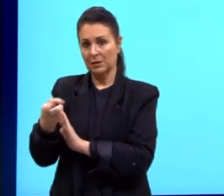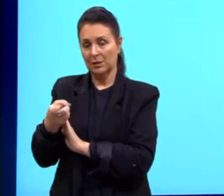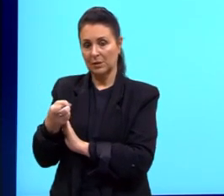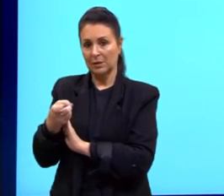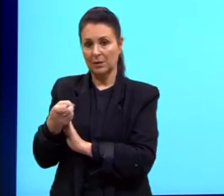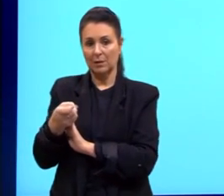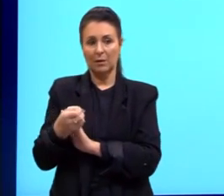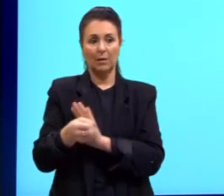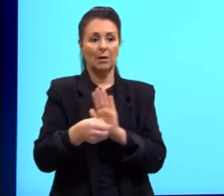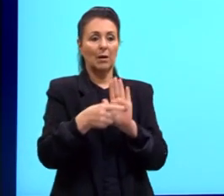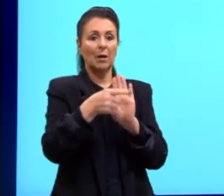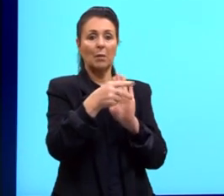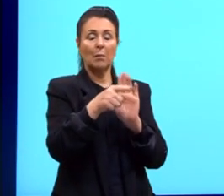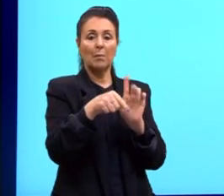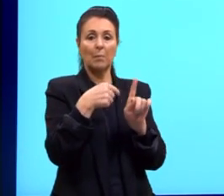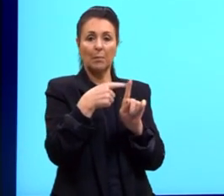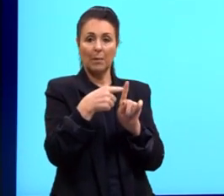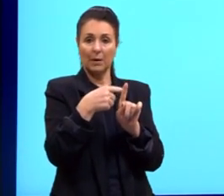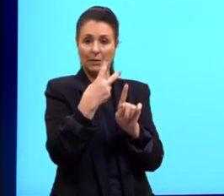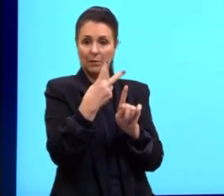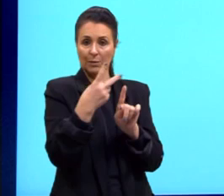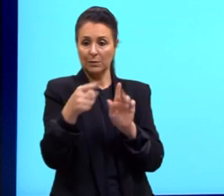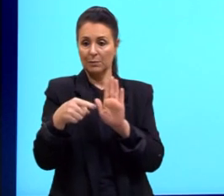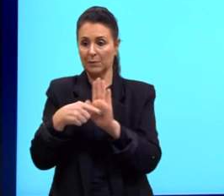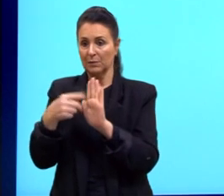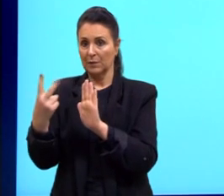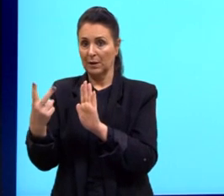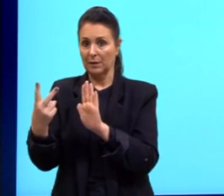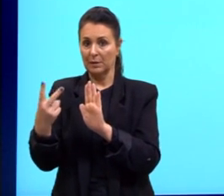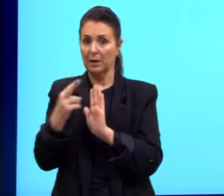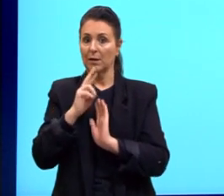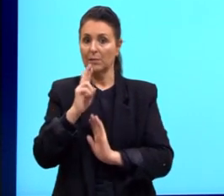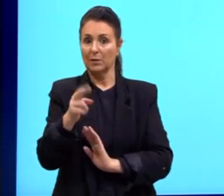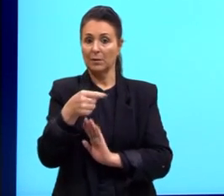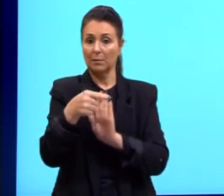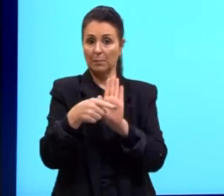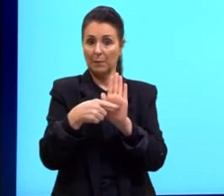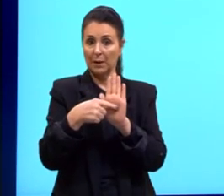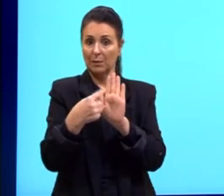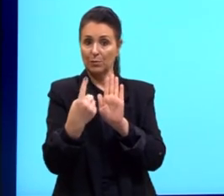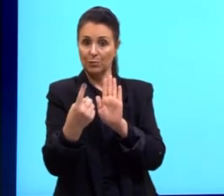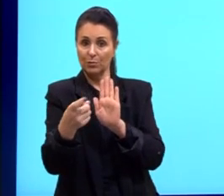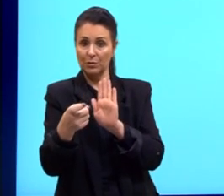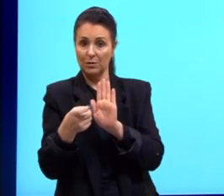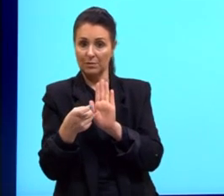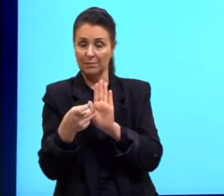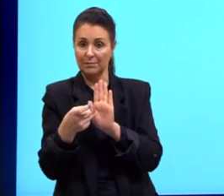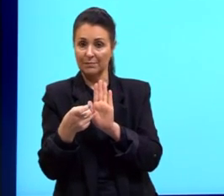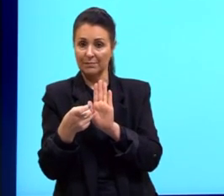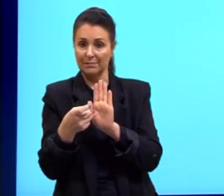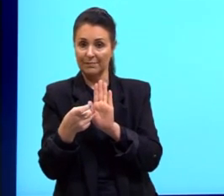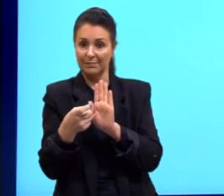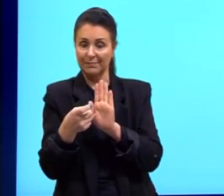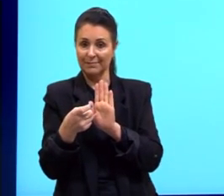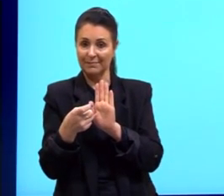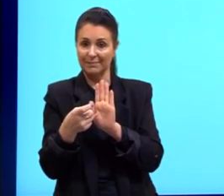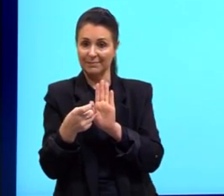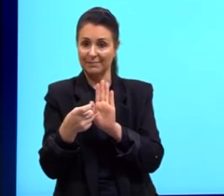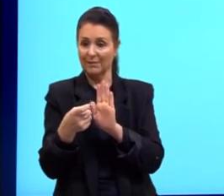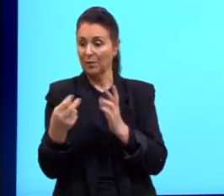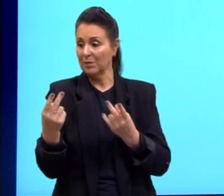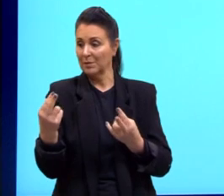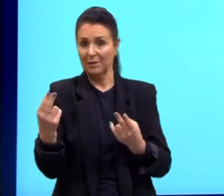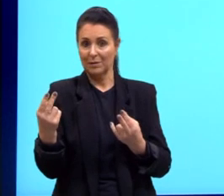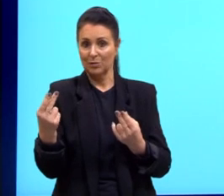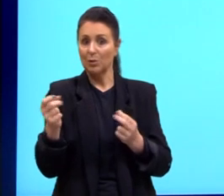então mais dois e menos três resulta em menos um ou menos um X é o único termo semelhante